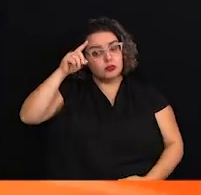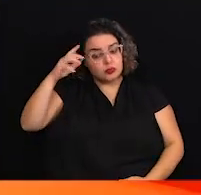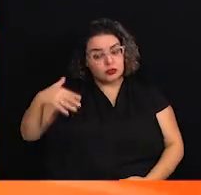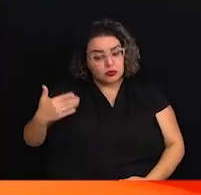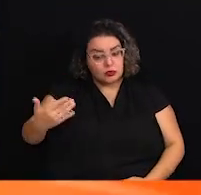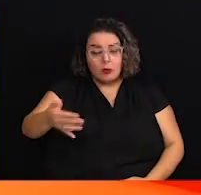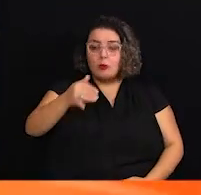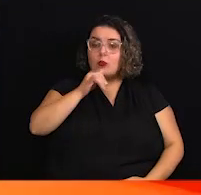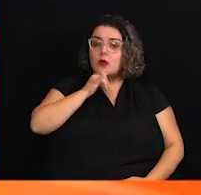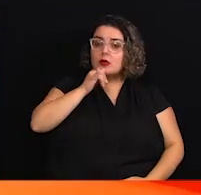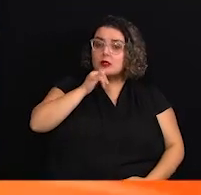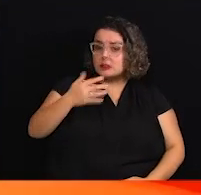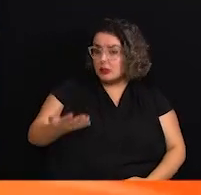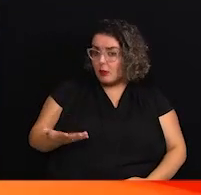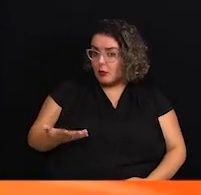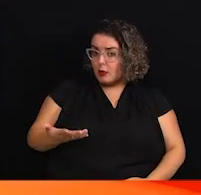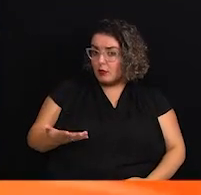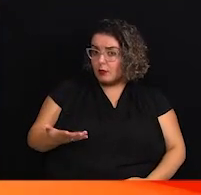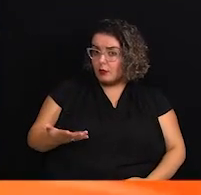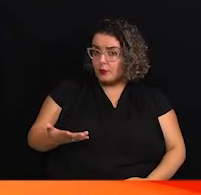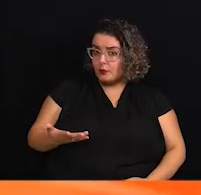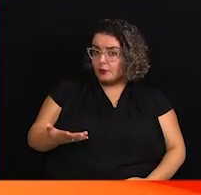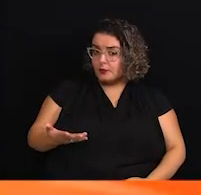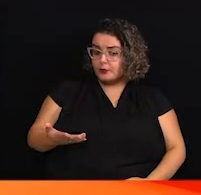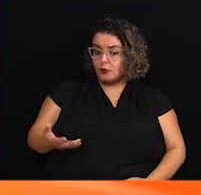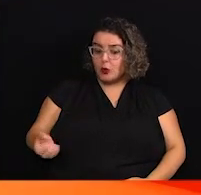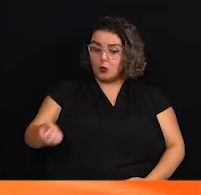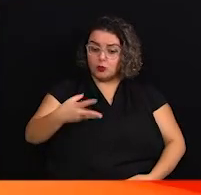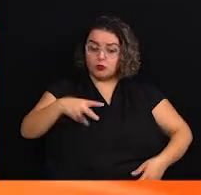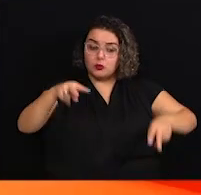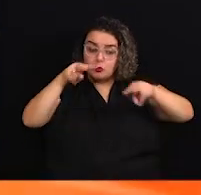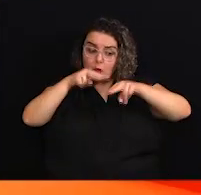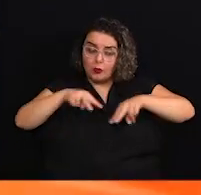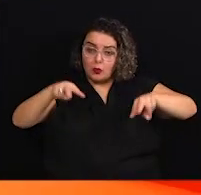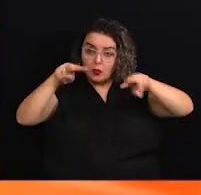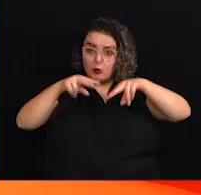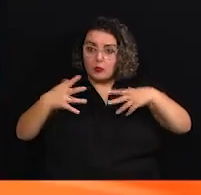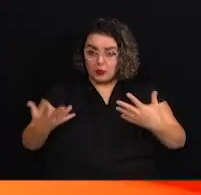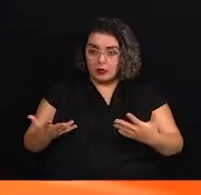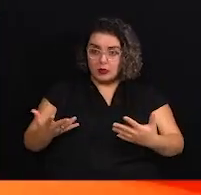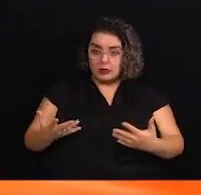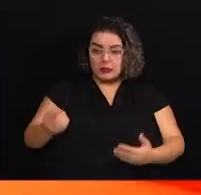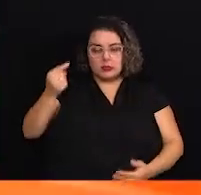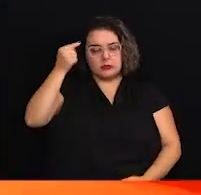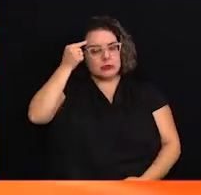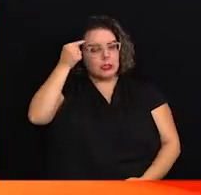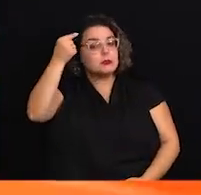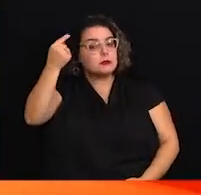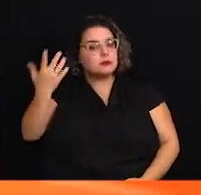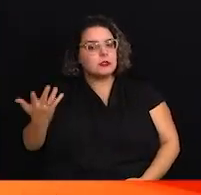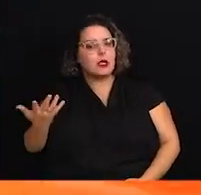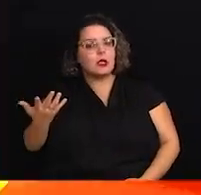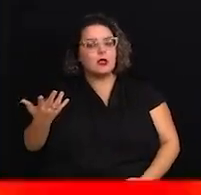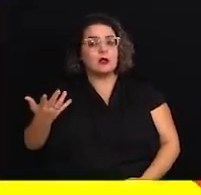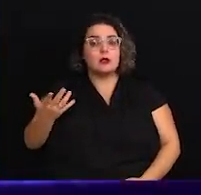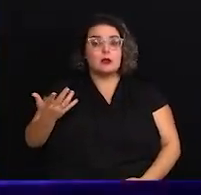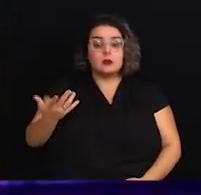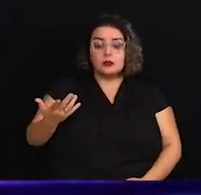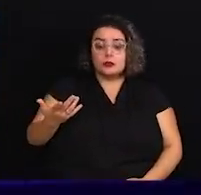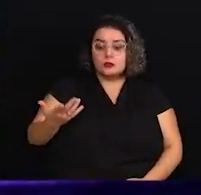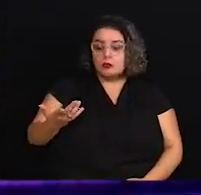do cotidiano. Por exemplo, a questão do novo olhar traz a analogia